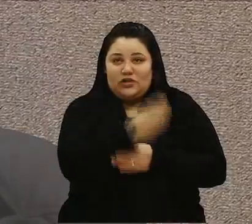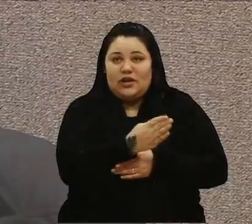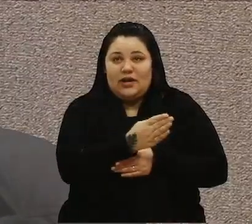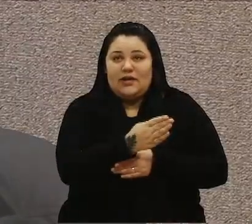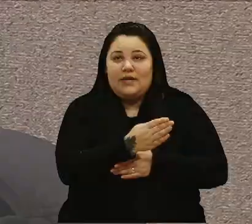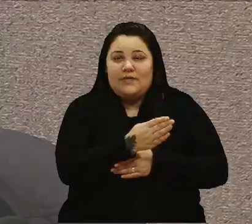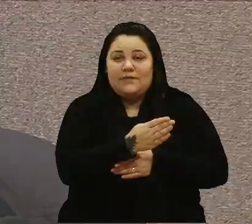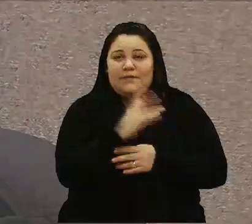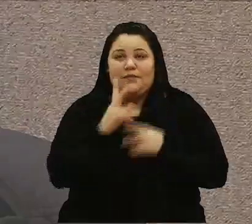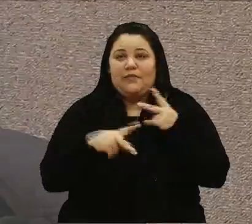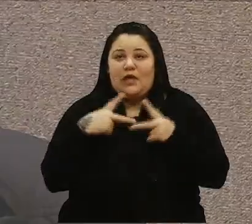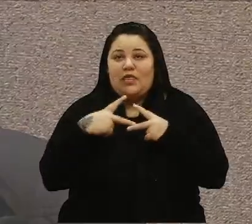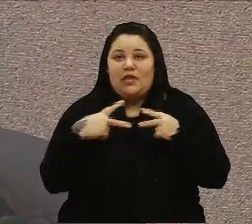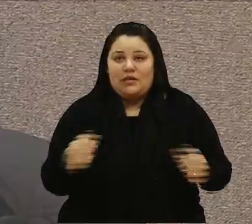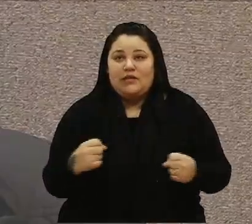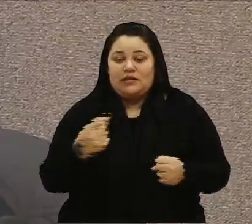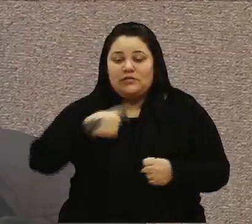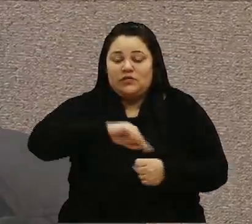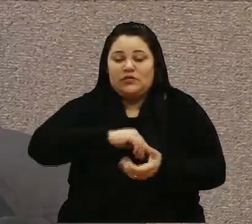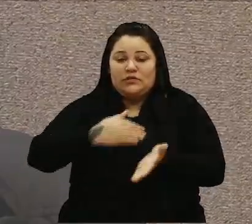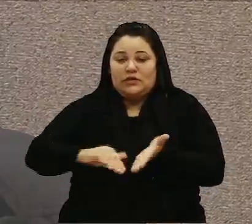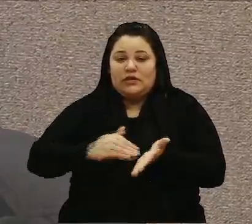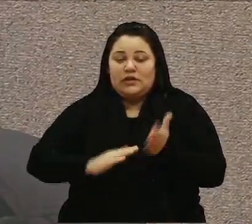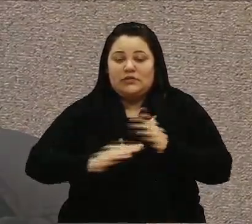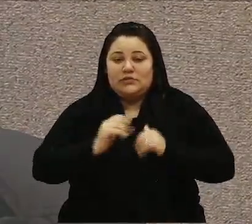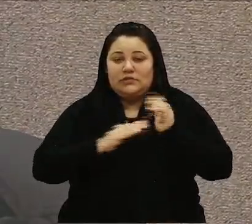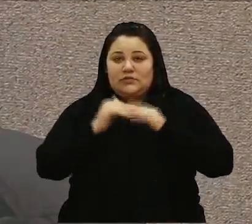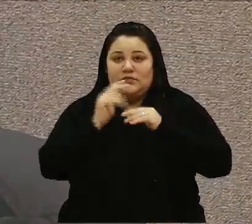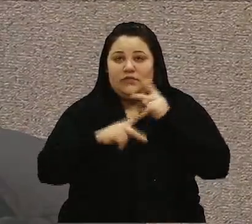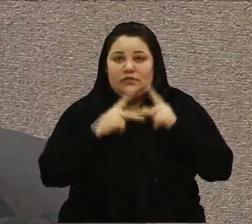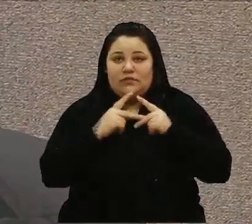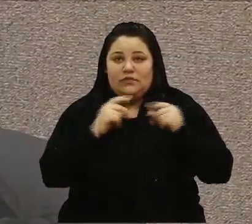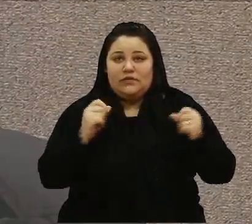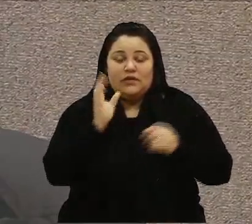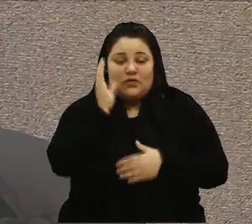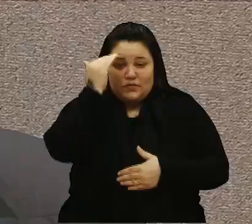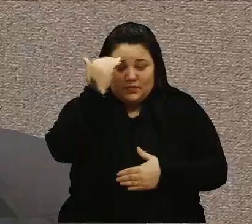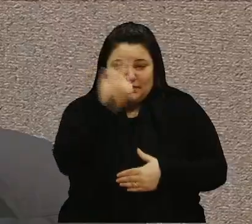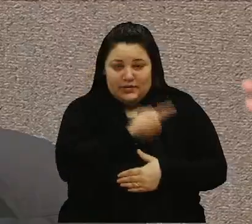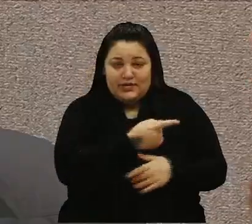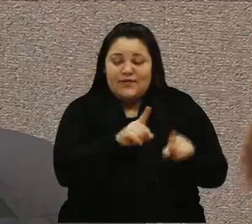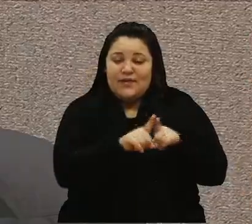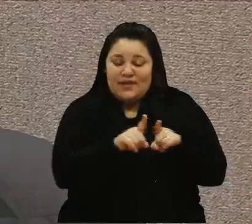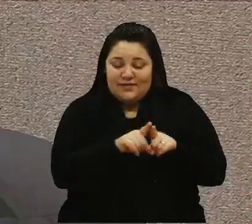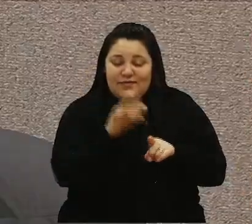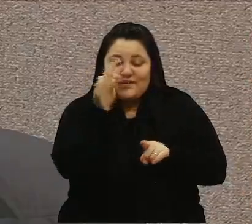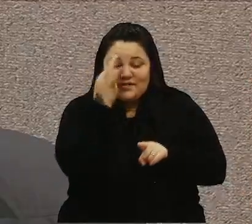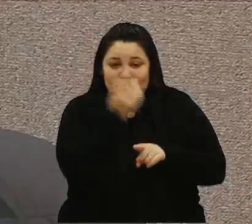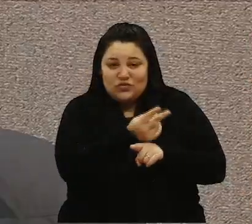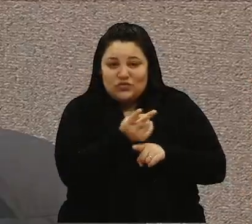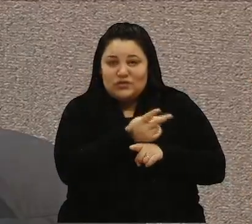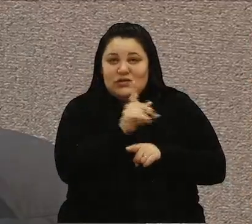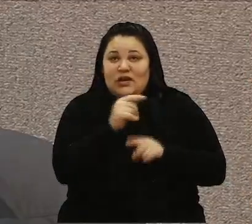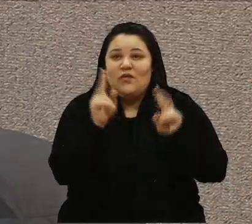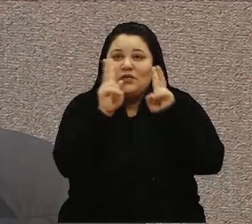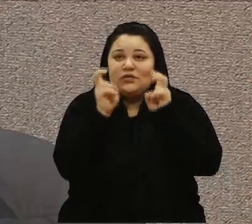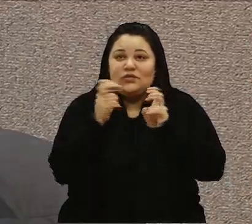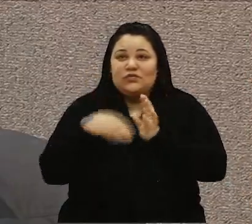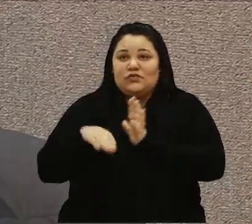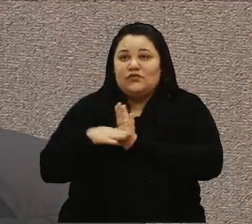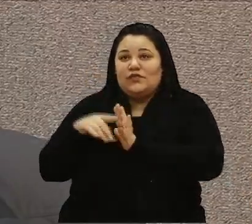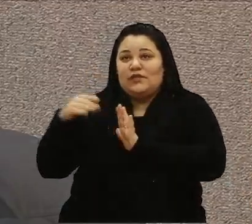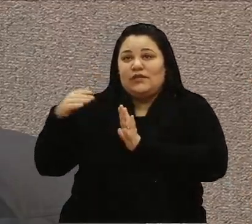Ricardo Daneluz, ao nosso secretário de Turismo e Desenvolvimento Econômico, Felipe Gremelmaier, porque essa é uma pauta que veio de Vila